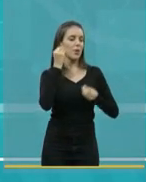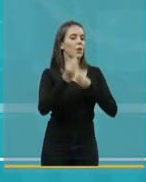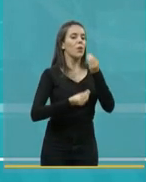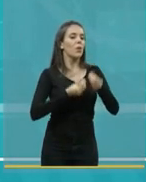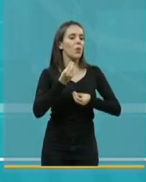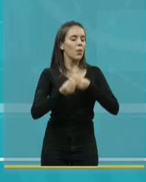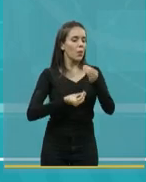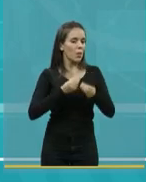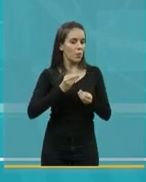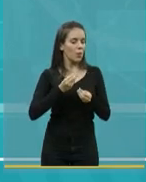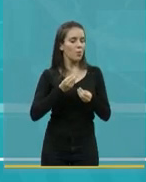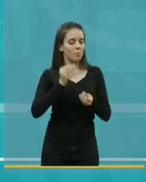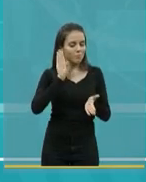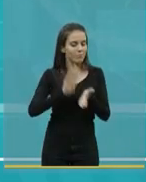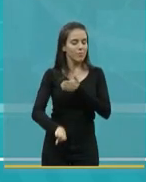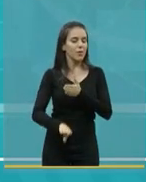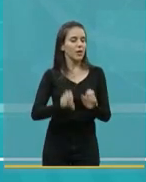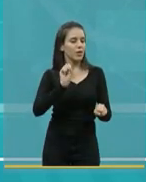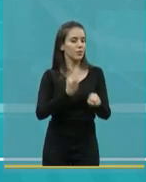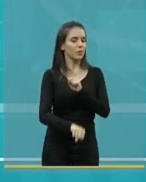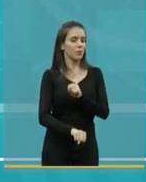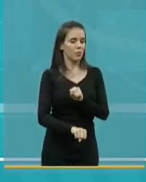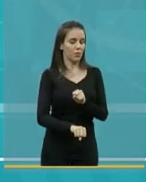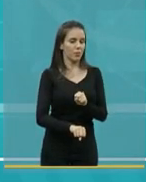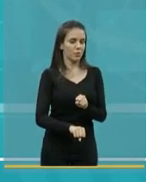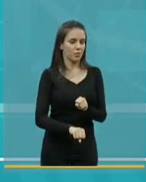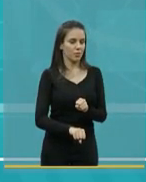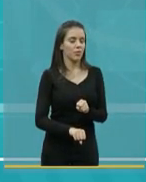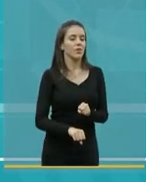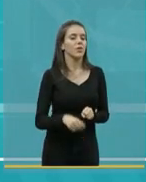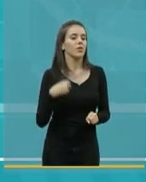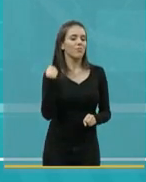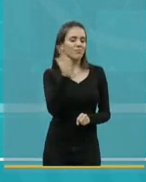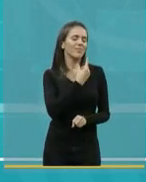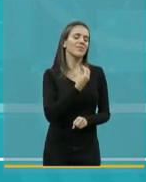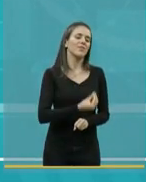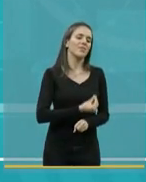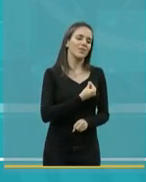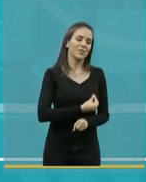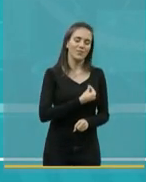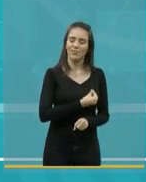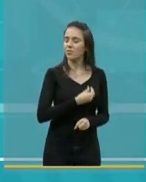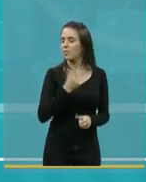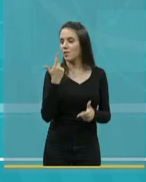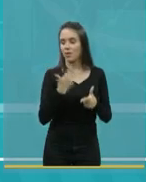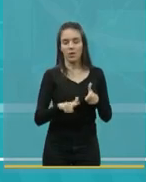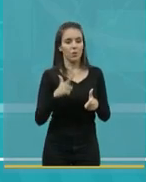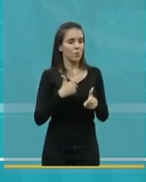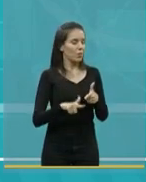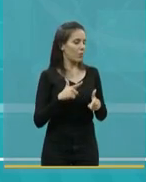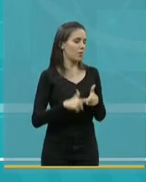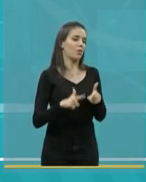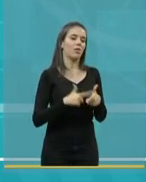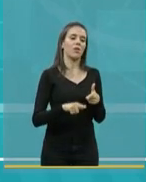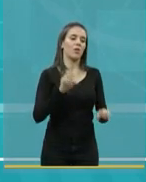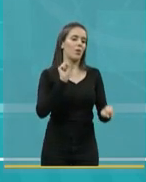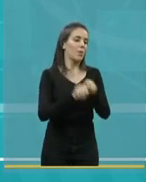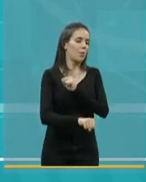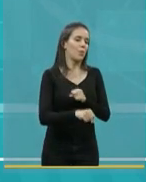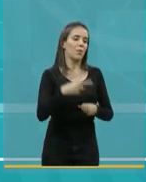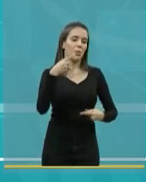a violência e nós estamos vivendo um momento da violência política da